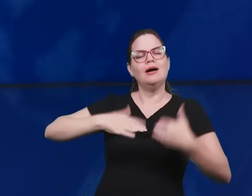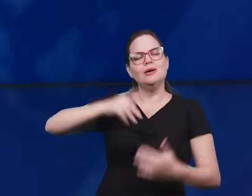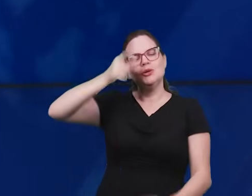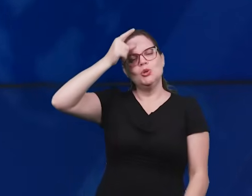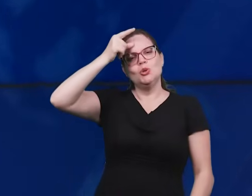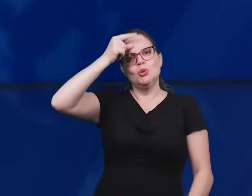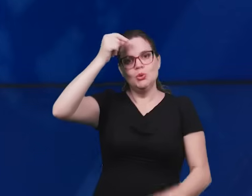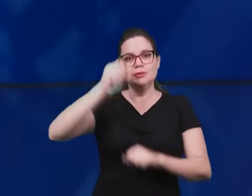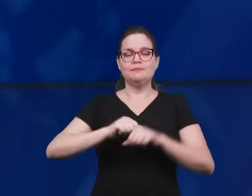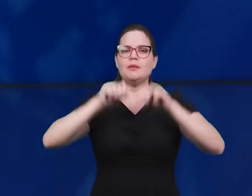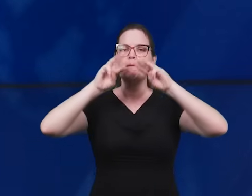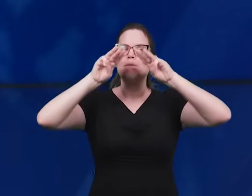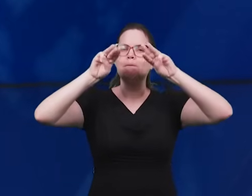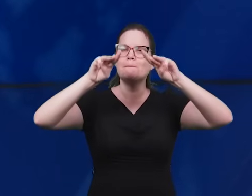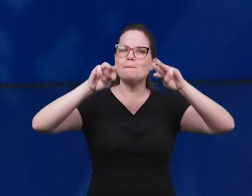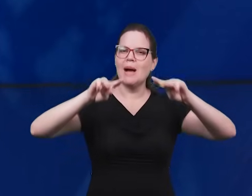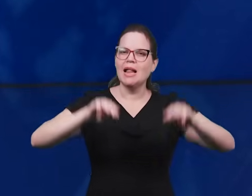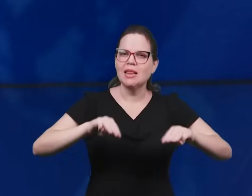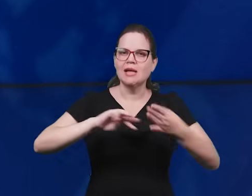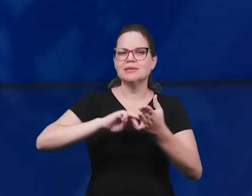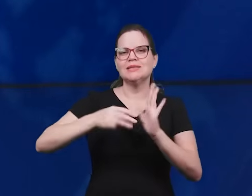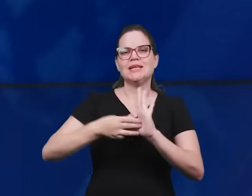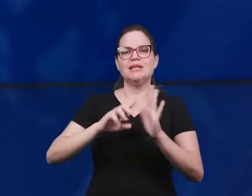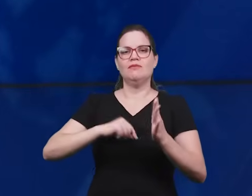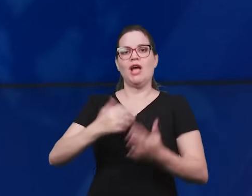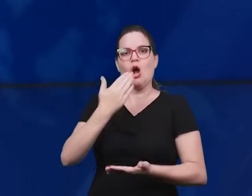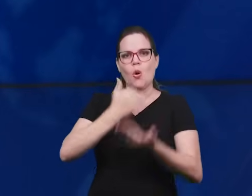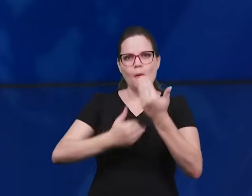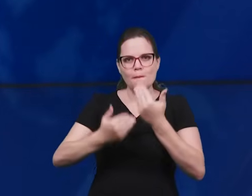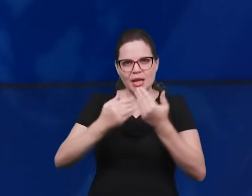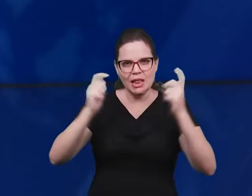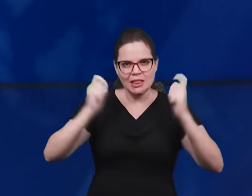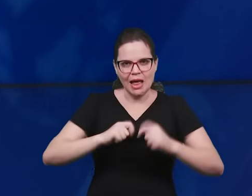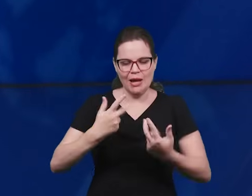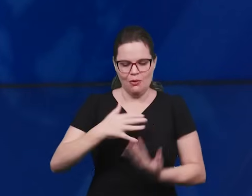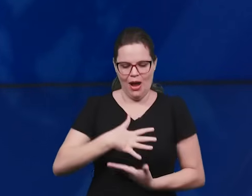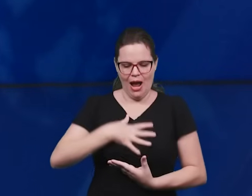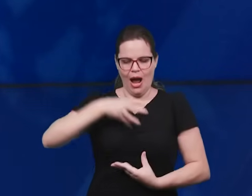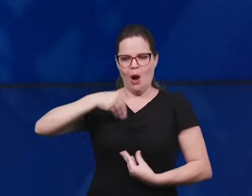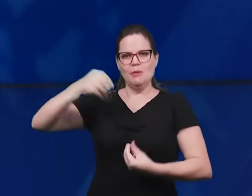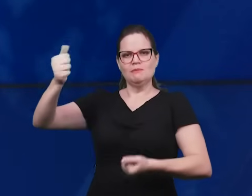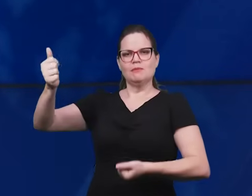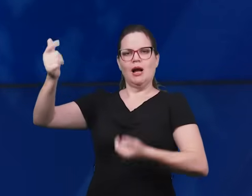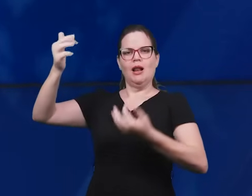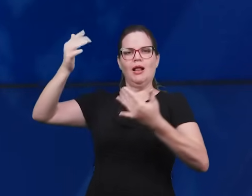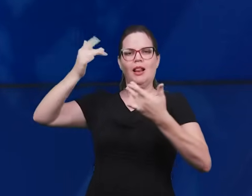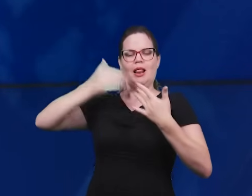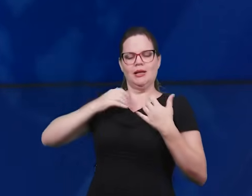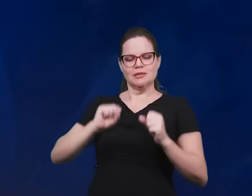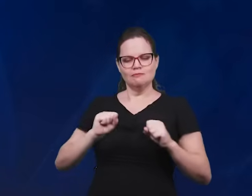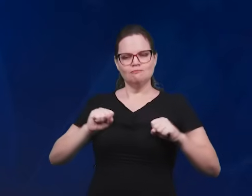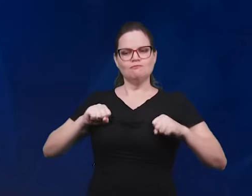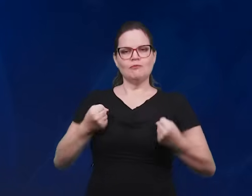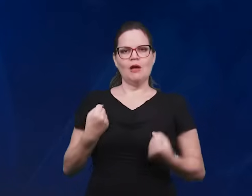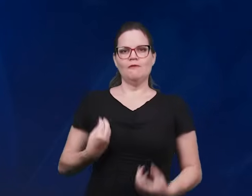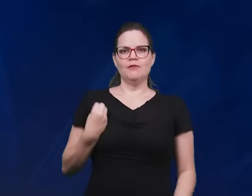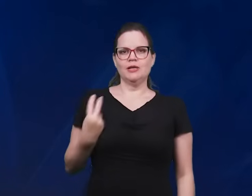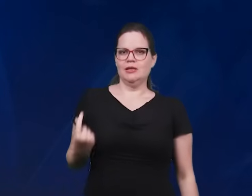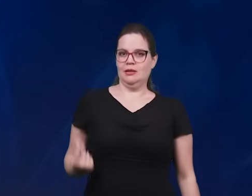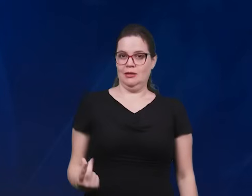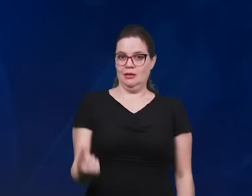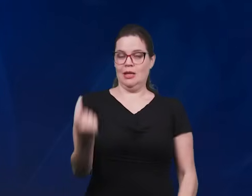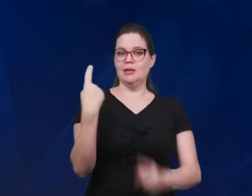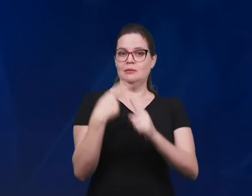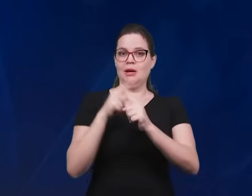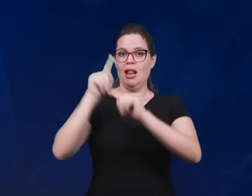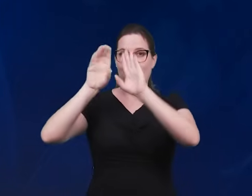nossa alma é alimentada, saciada e nutrida para a vida eterna. Assim como o maná